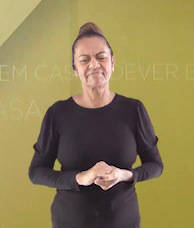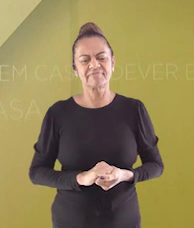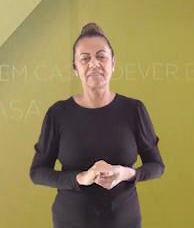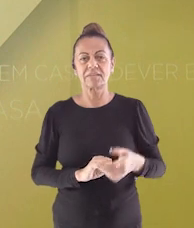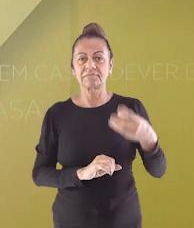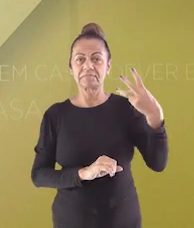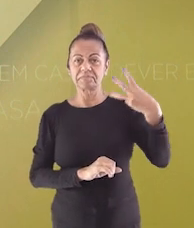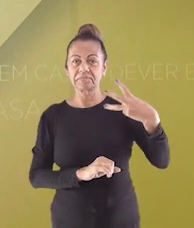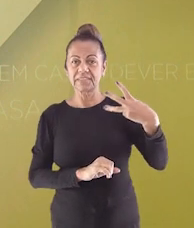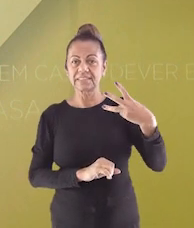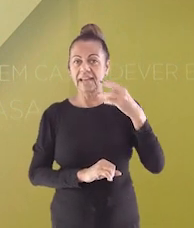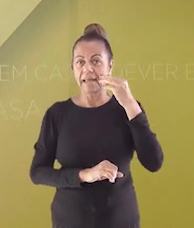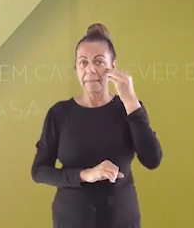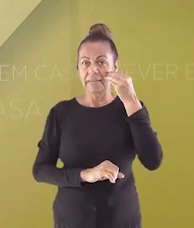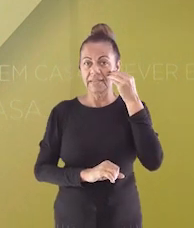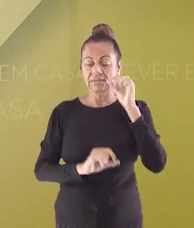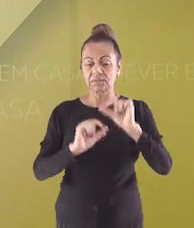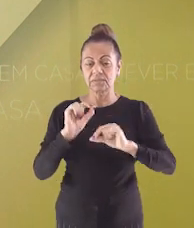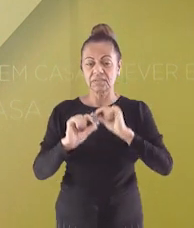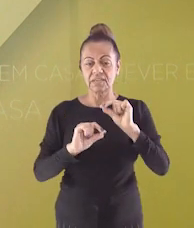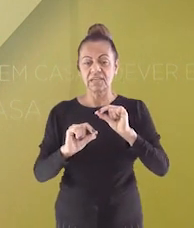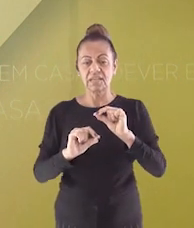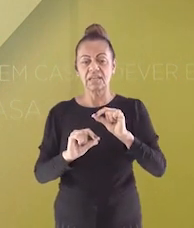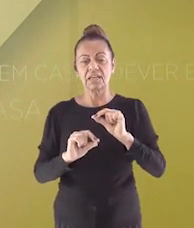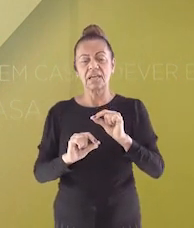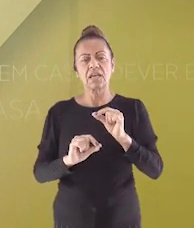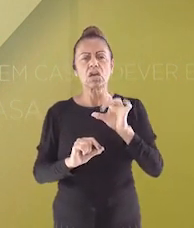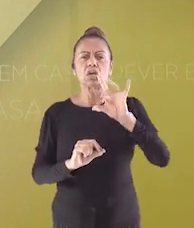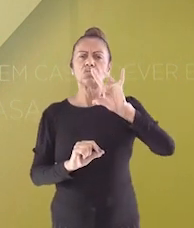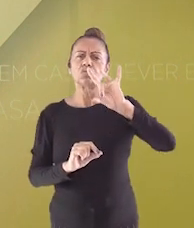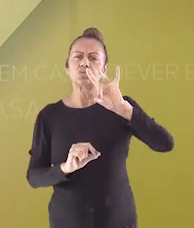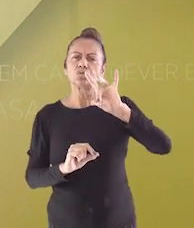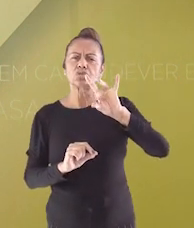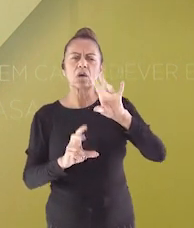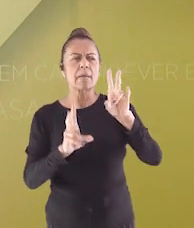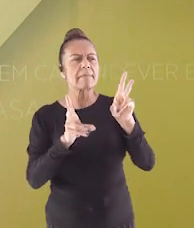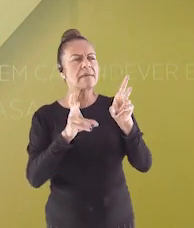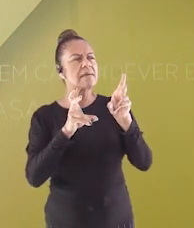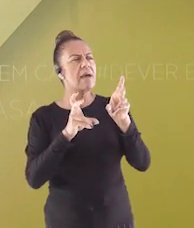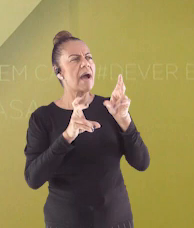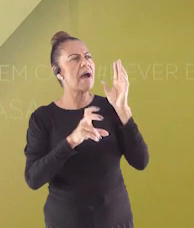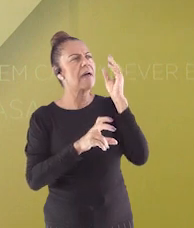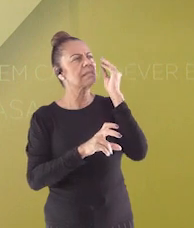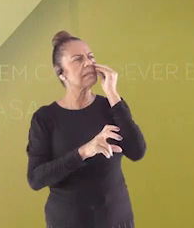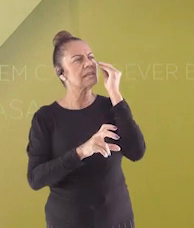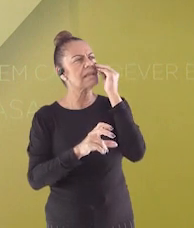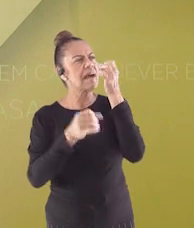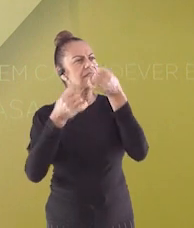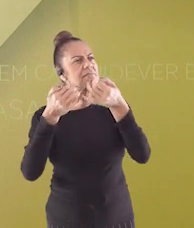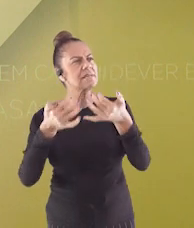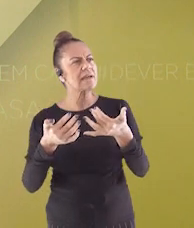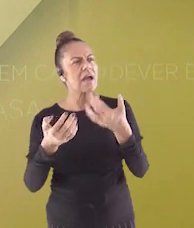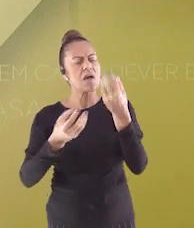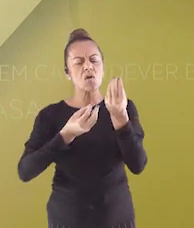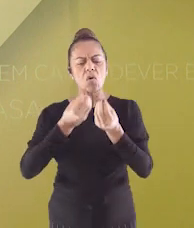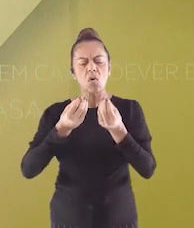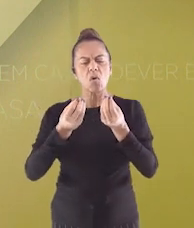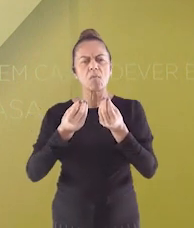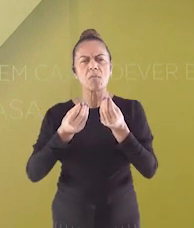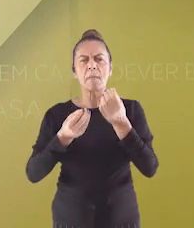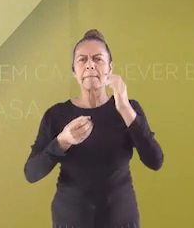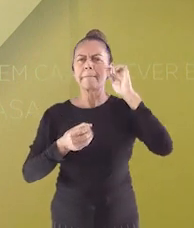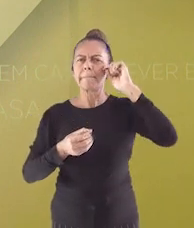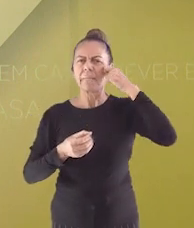A nossa terceira experiência vai ser apenas observar e tentar explicar a massa de pão.